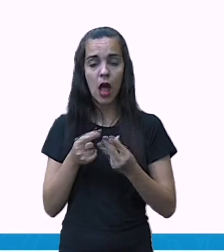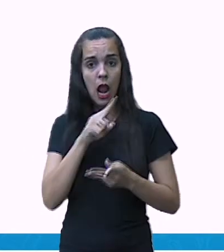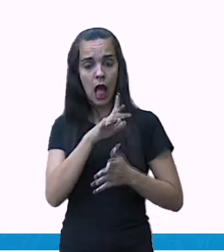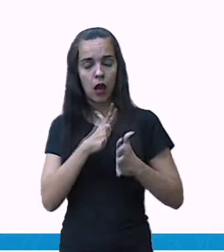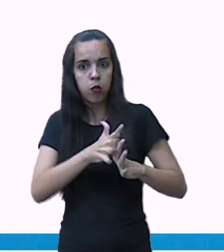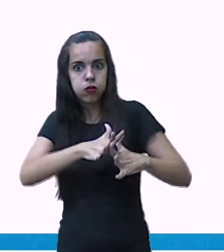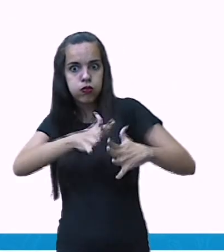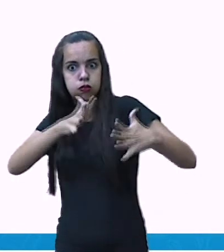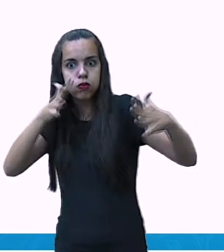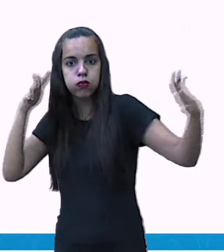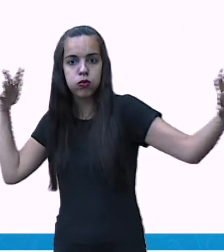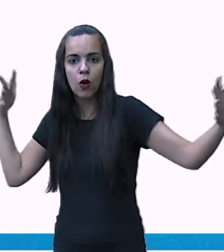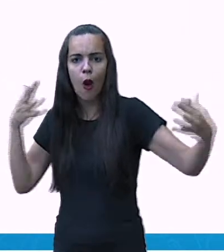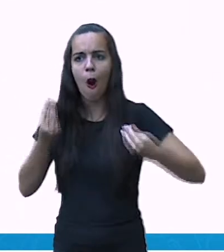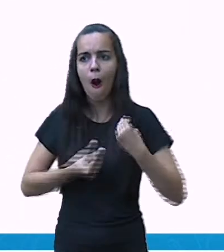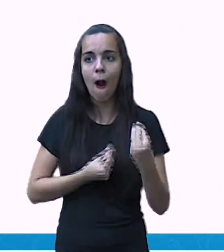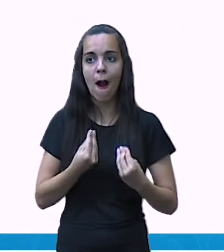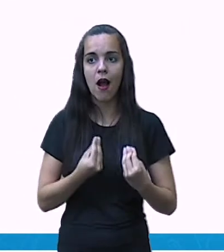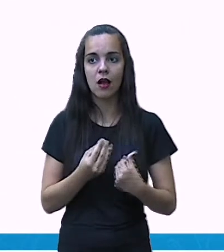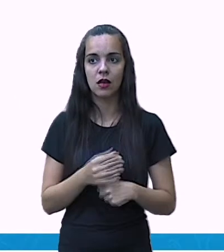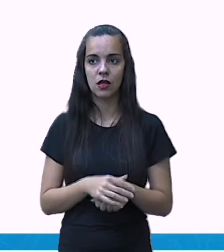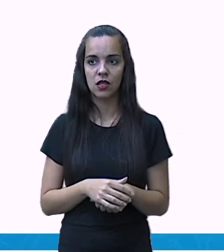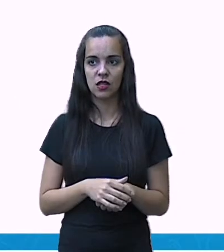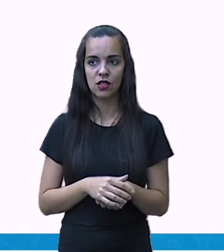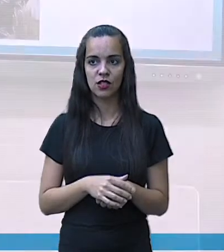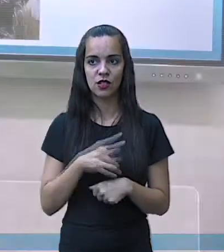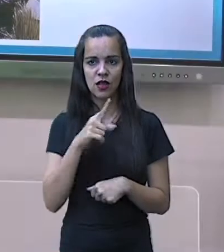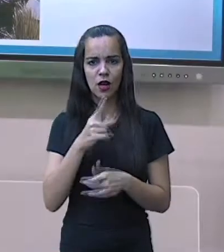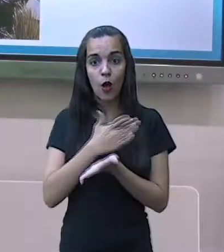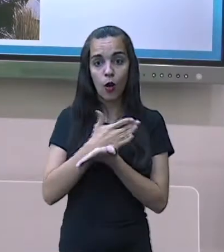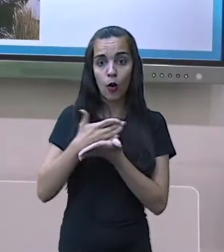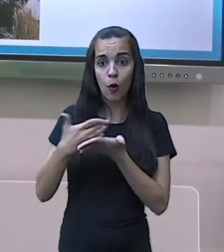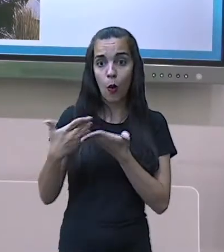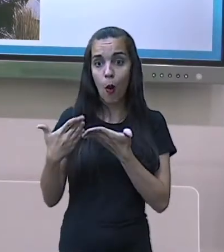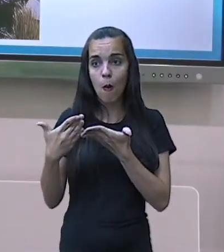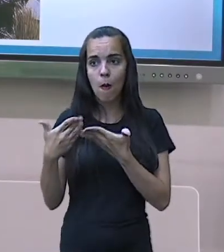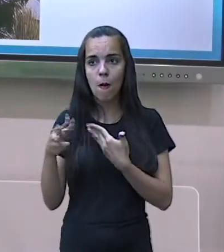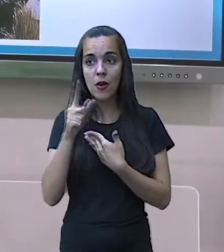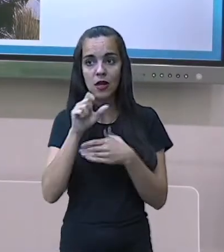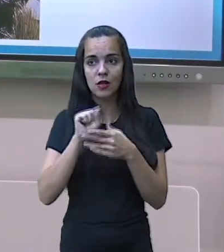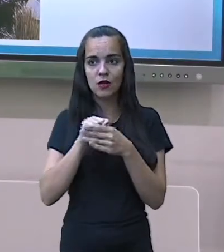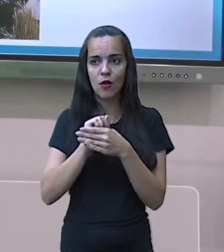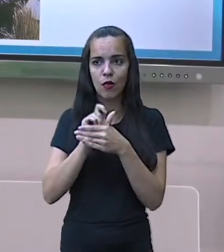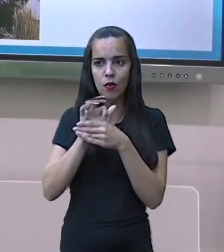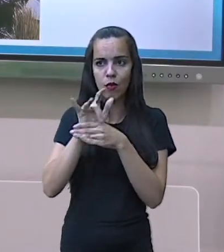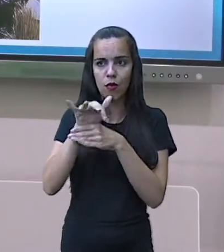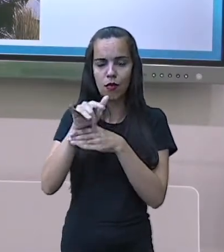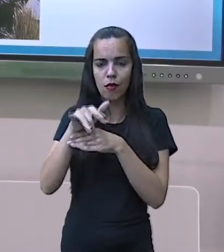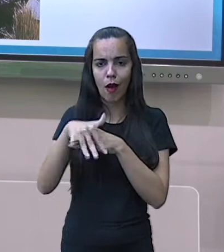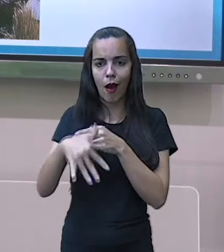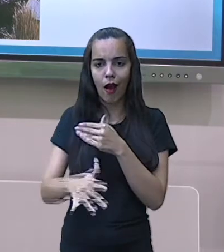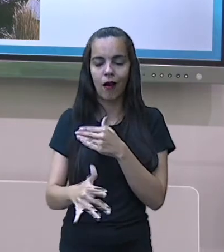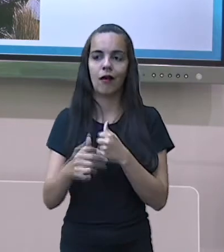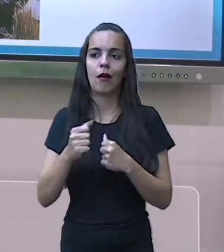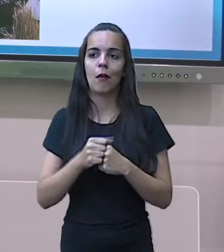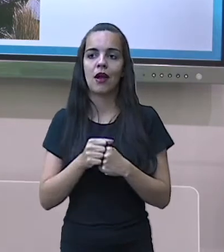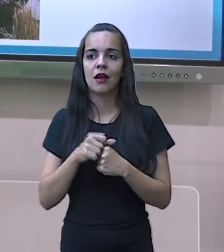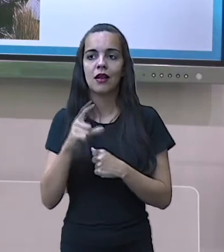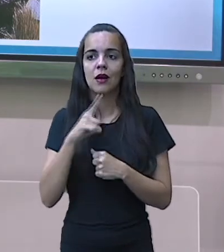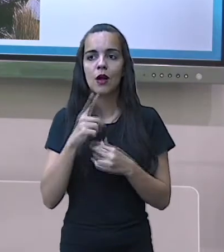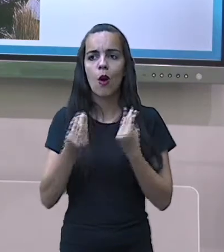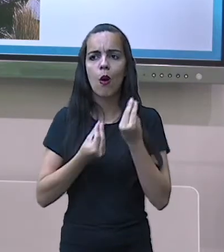Amazonas, ele nasce lá na Cordilheira dos Andes, do derretimento das geleiras. E